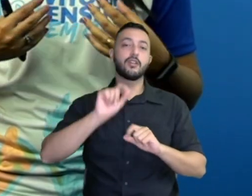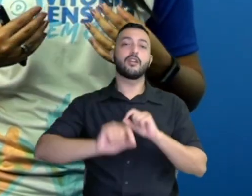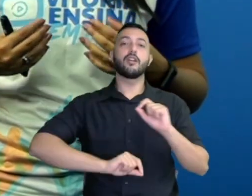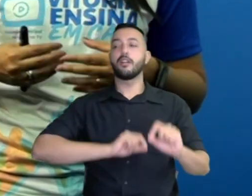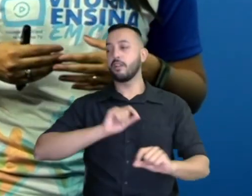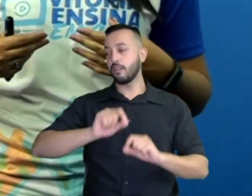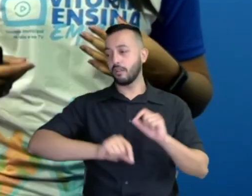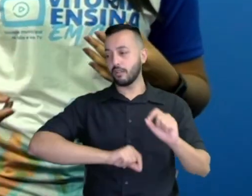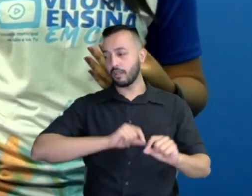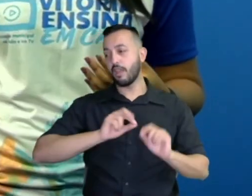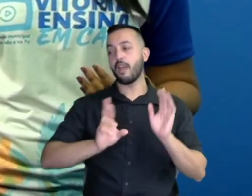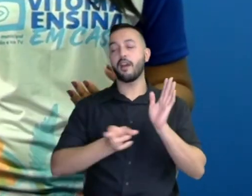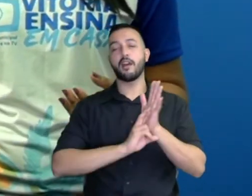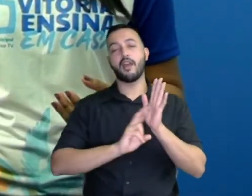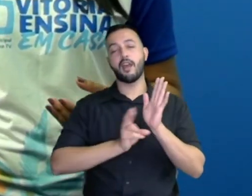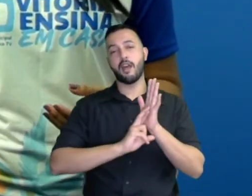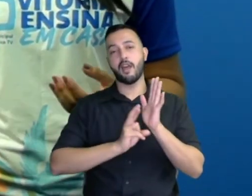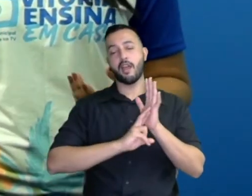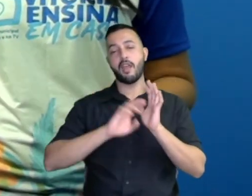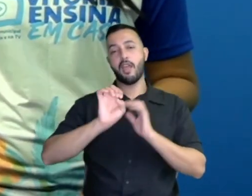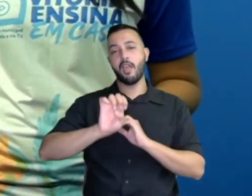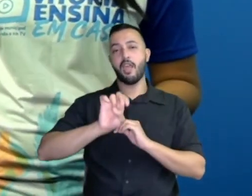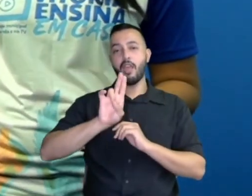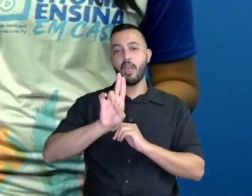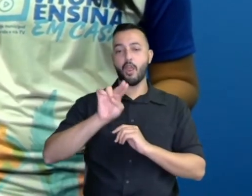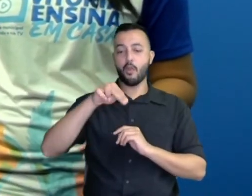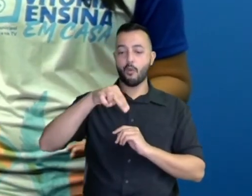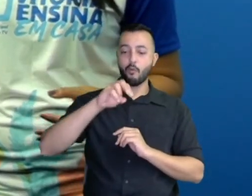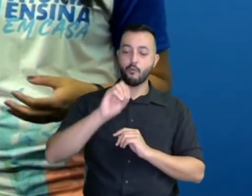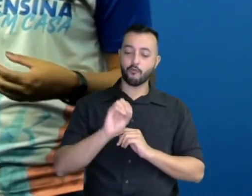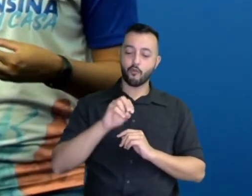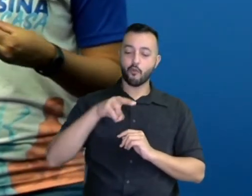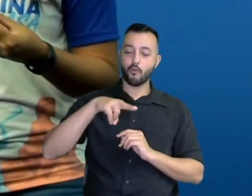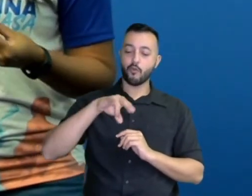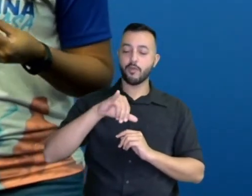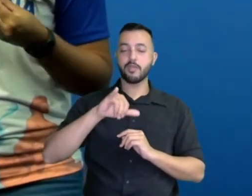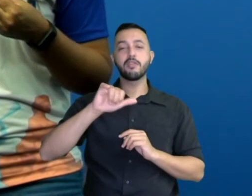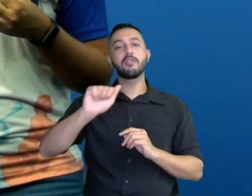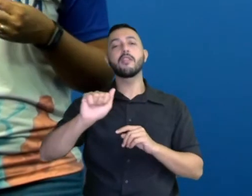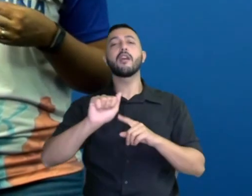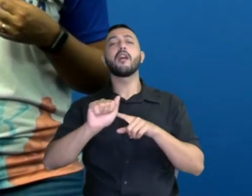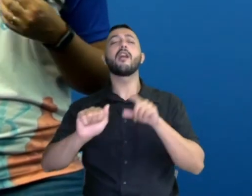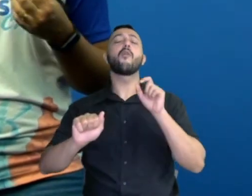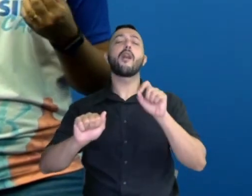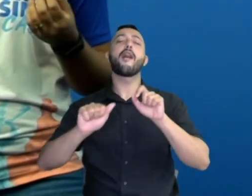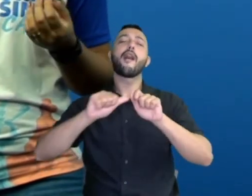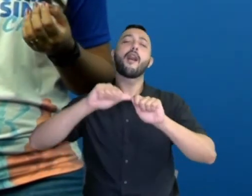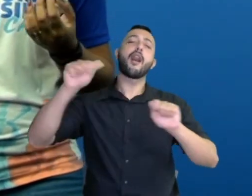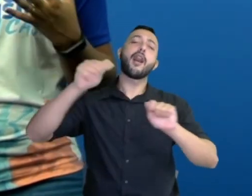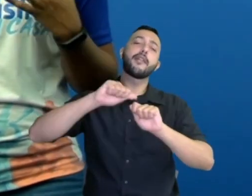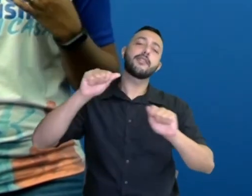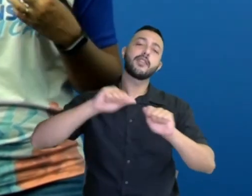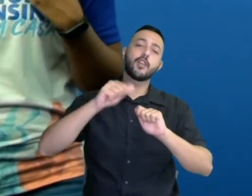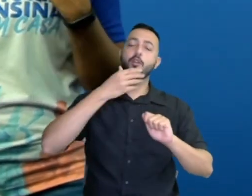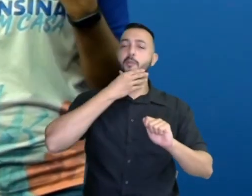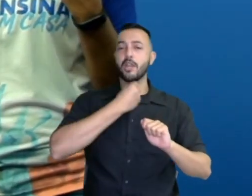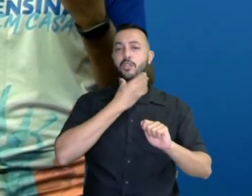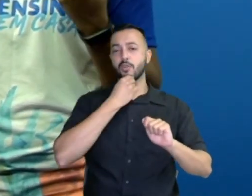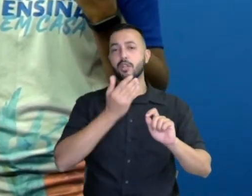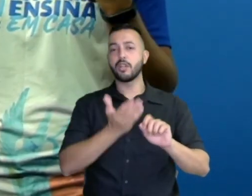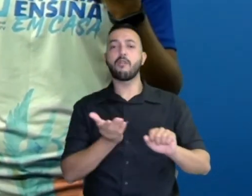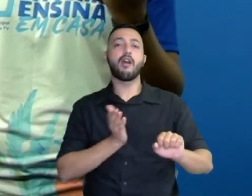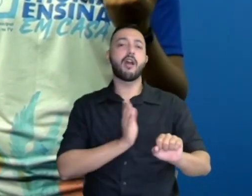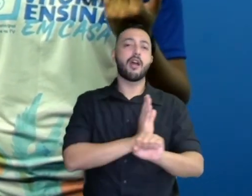é la regla de eufonia. O que é isso, professora? É o uso dos artigos masculinos antes